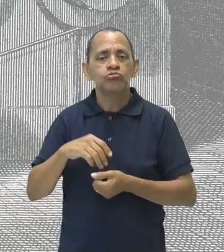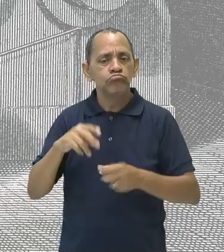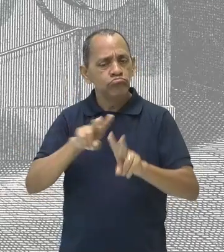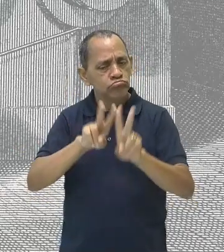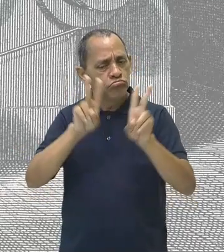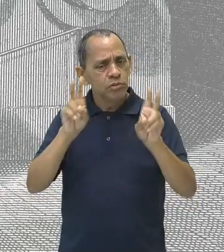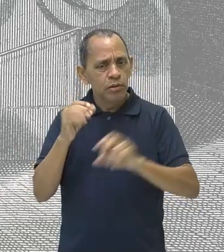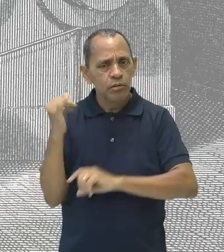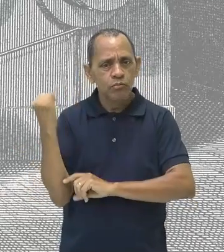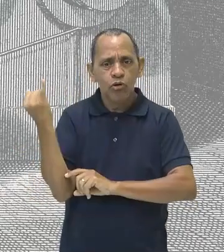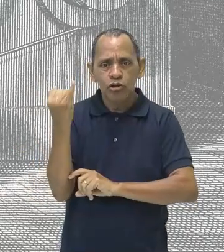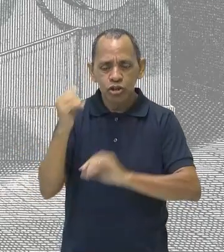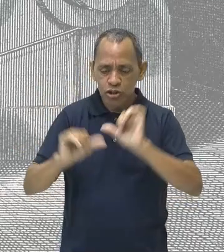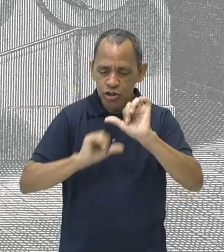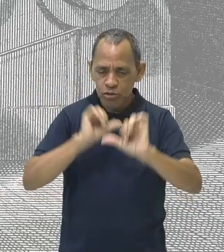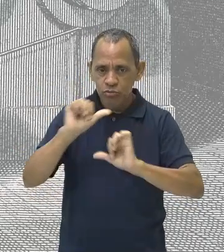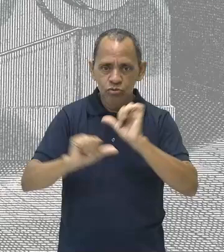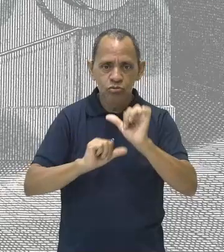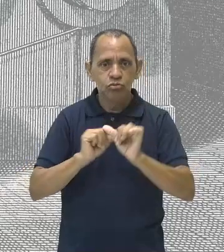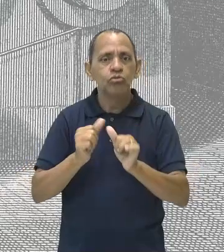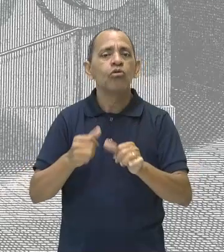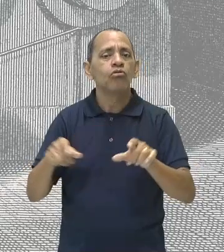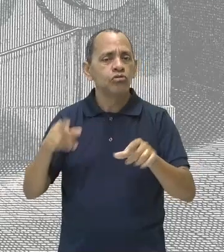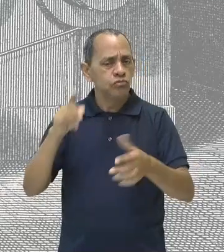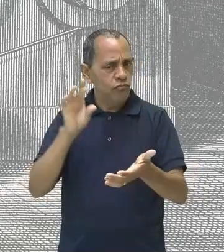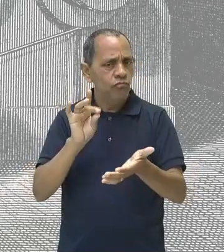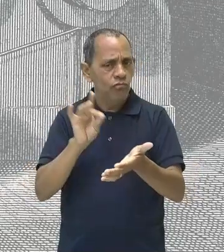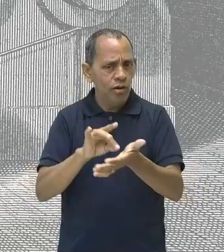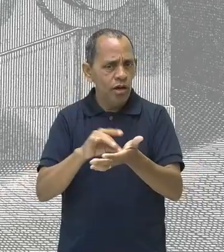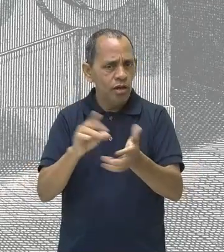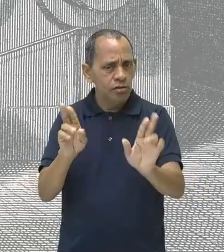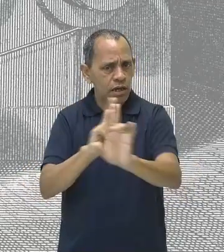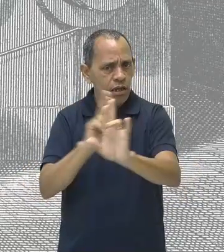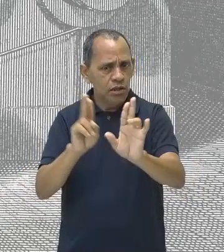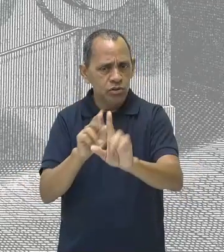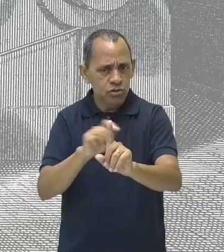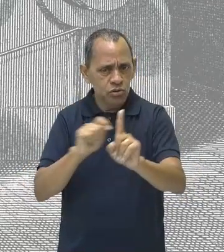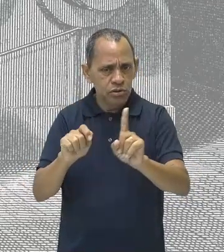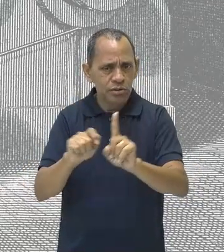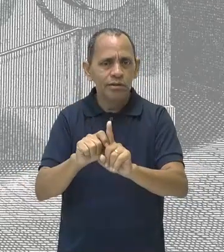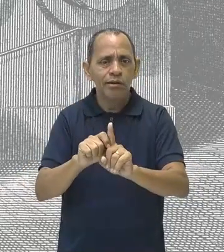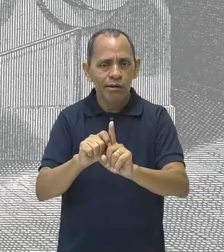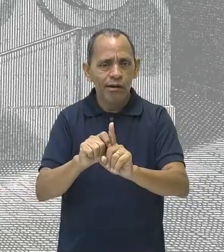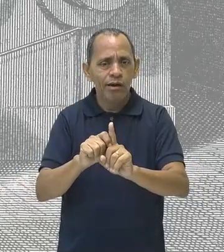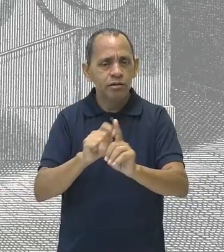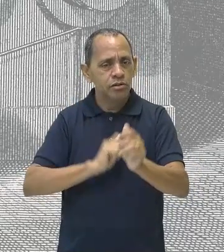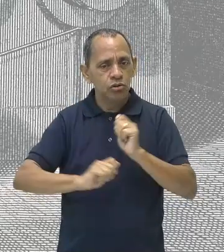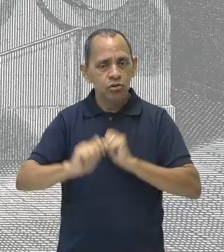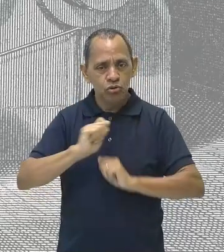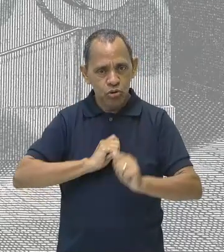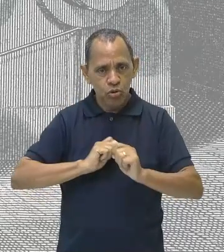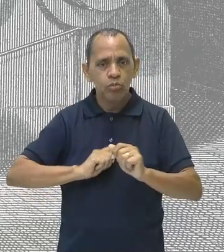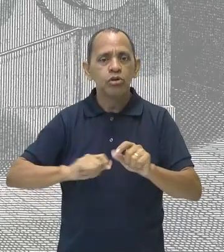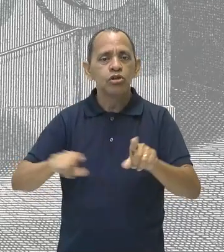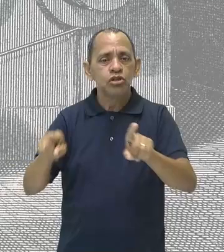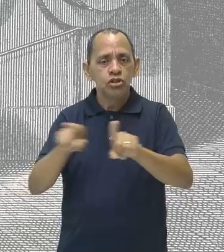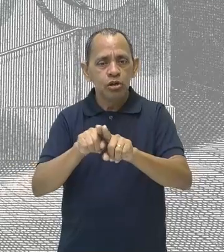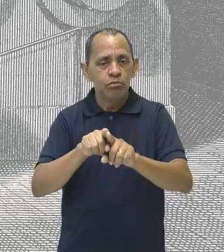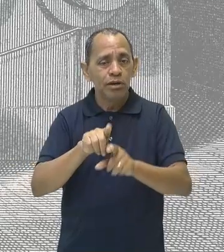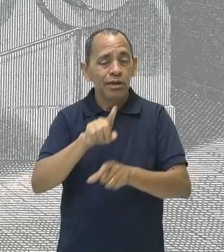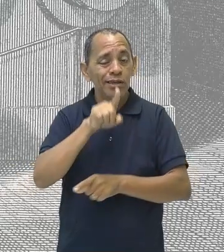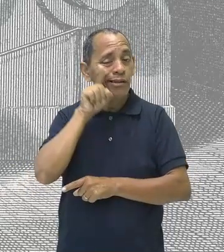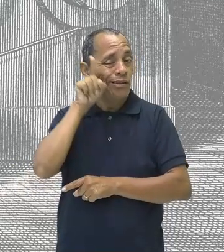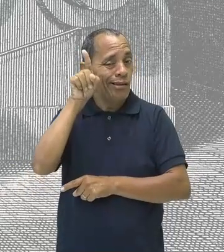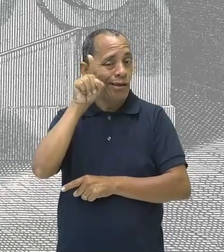que alterou profundamente as relações sociais e econômicas da